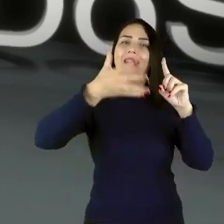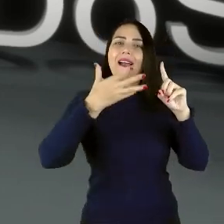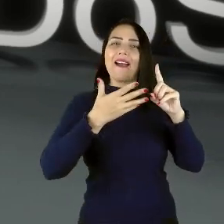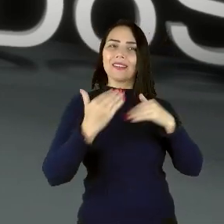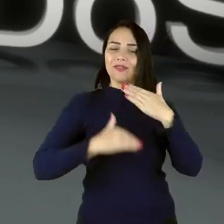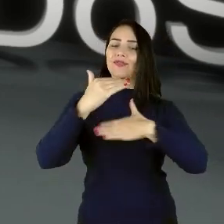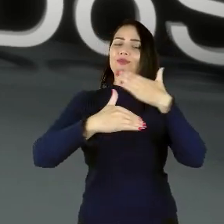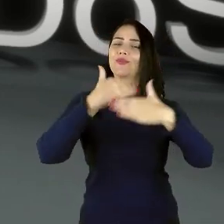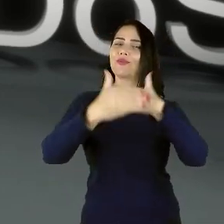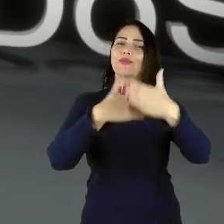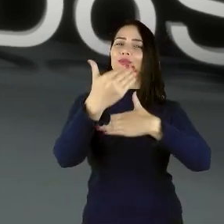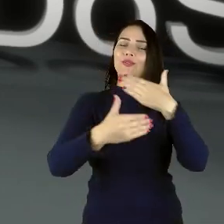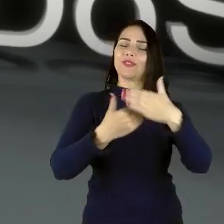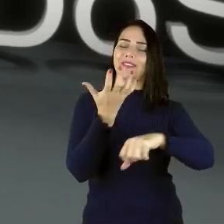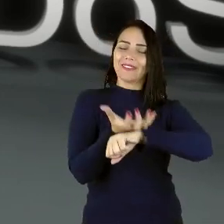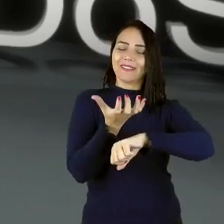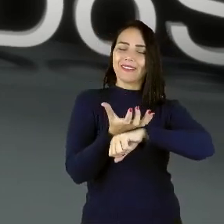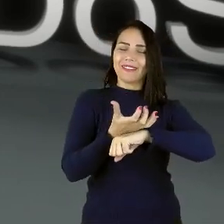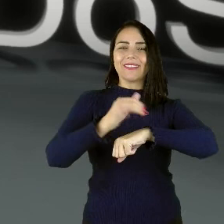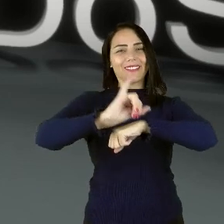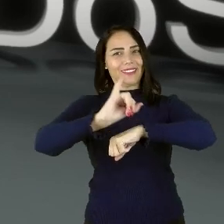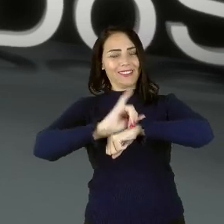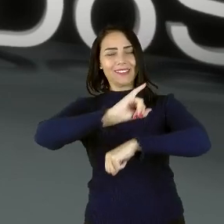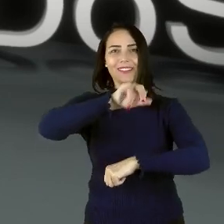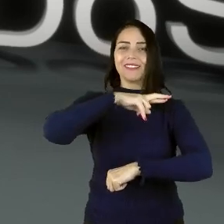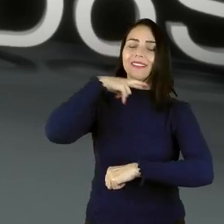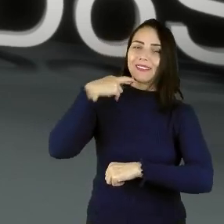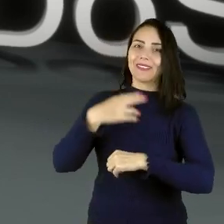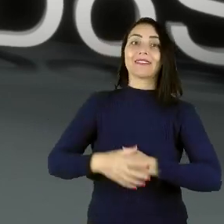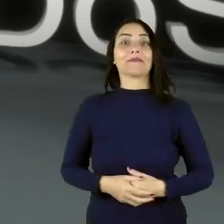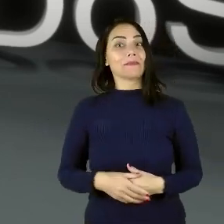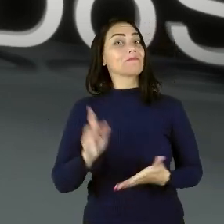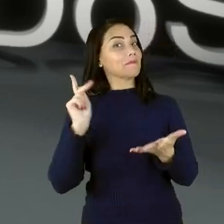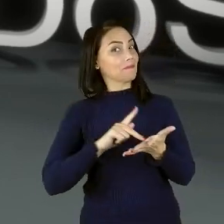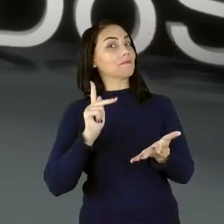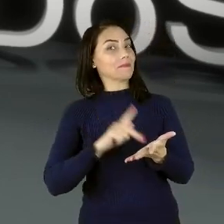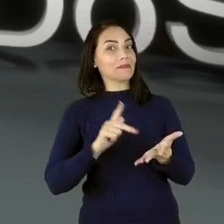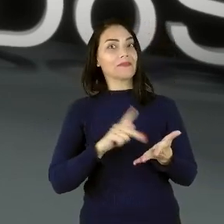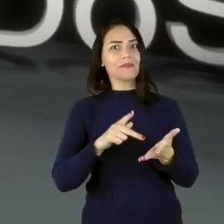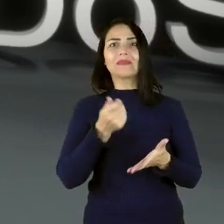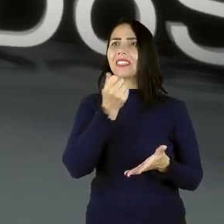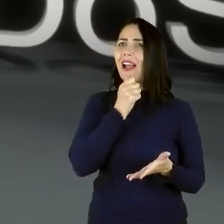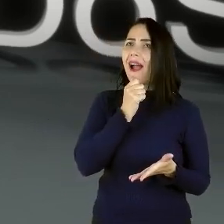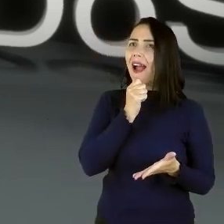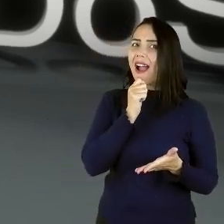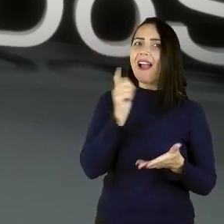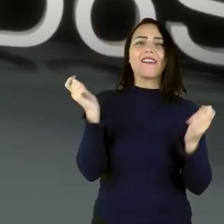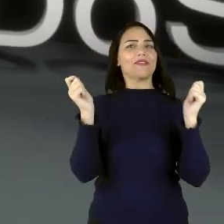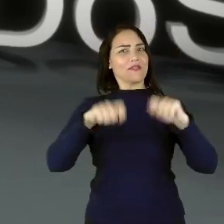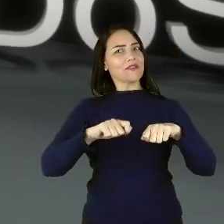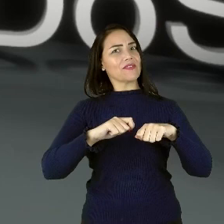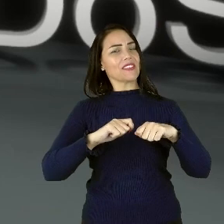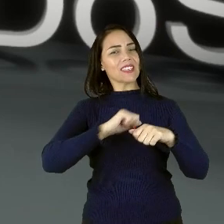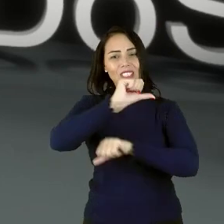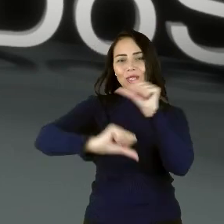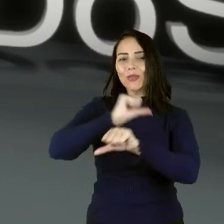crescimento e do desenvolvimento econômico e urbano de Jaraguá do Sul. É verdade que ainda há muito a se fazer para tornar